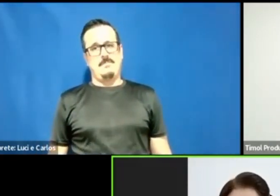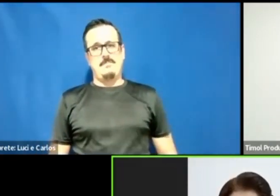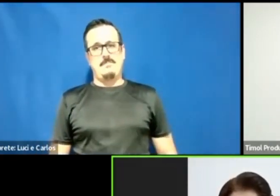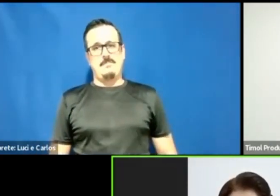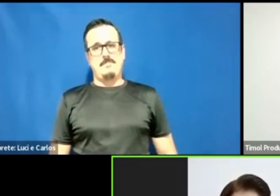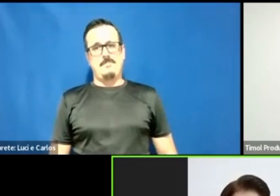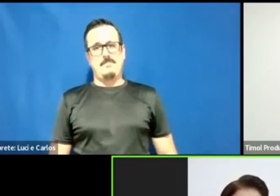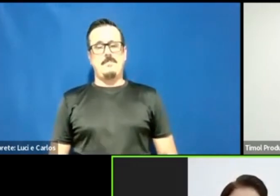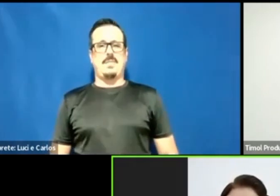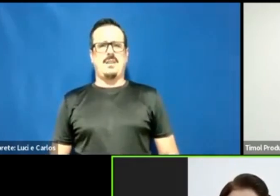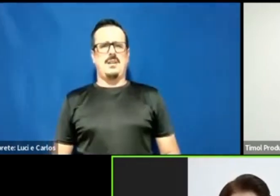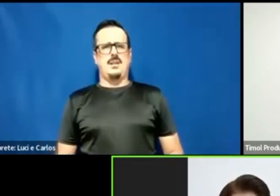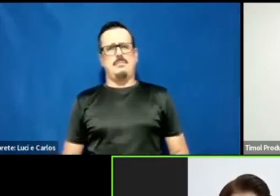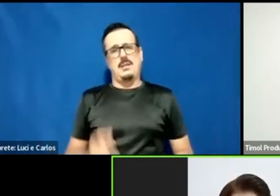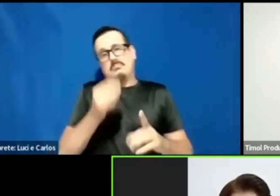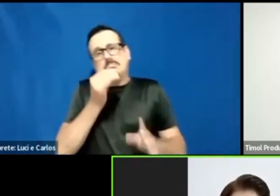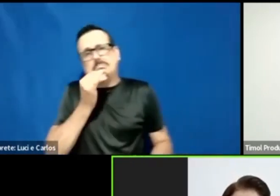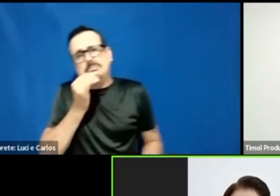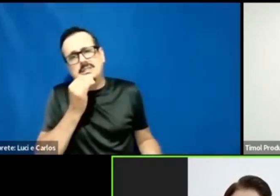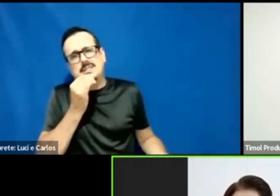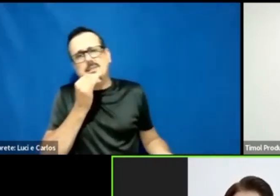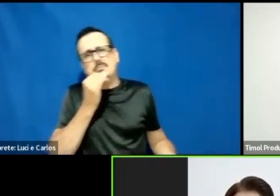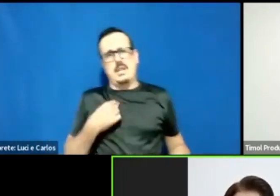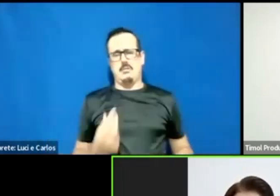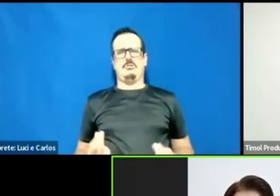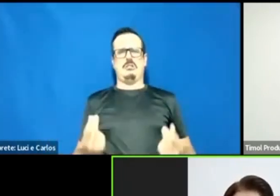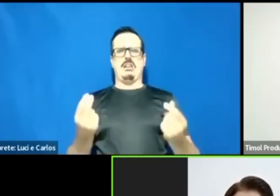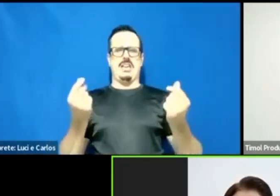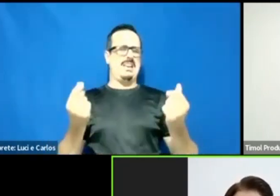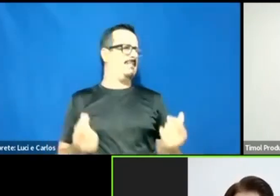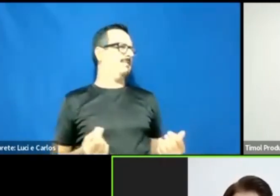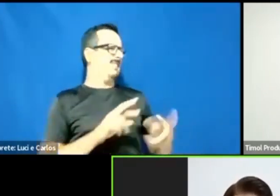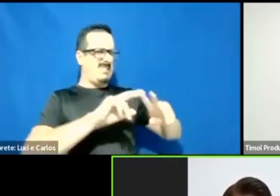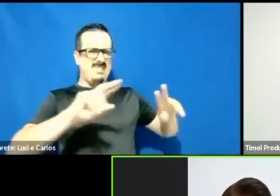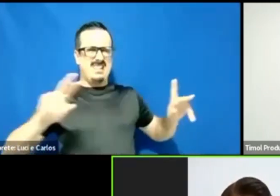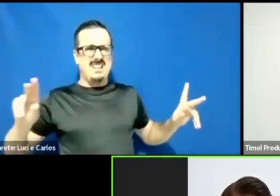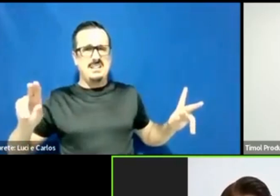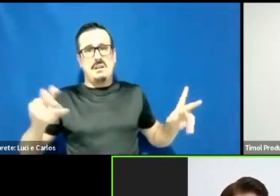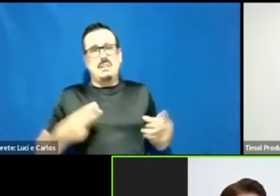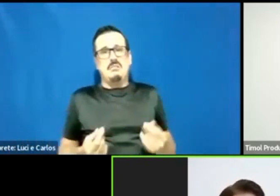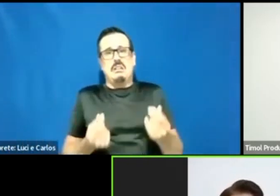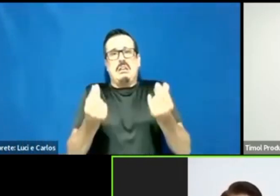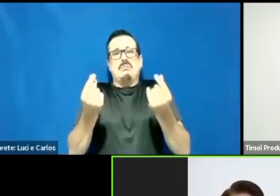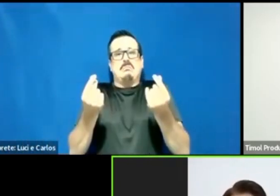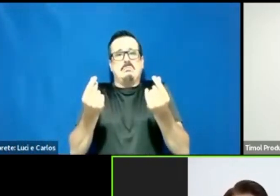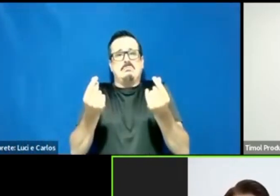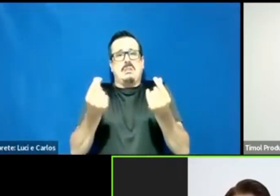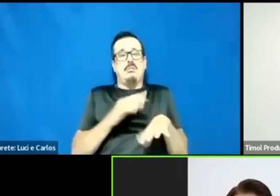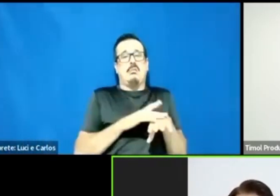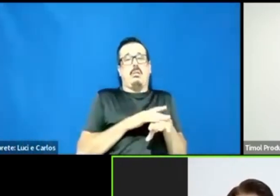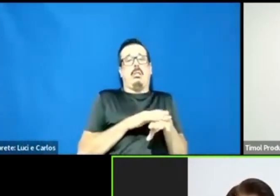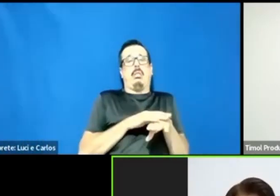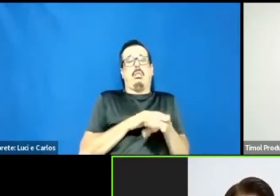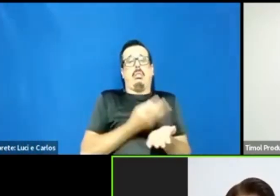ter dinheiro, ter riquezas, se você não puder usufruir. Do que adianta ter um